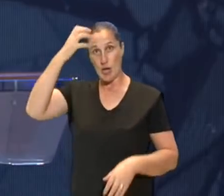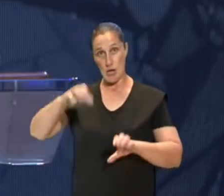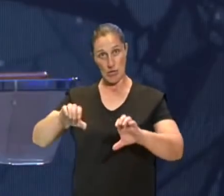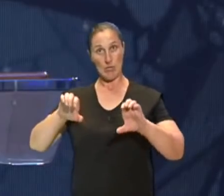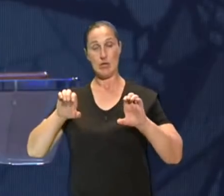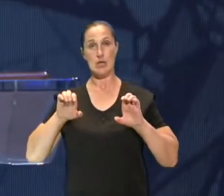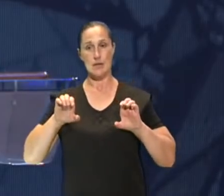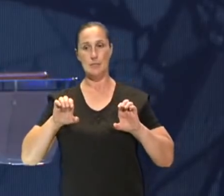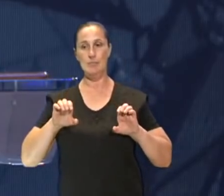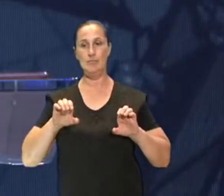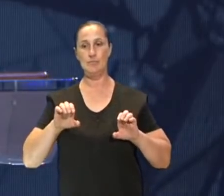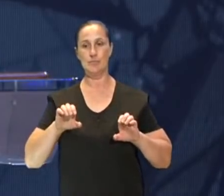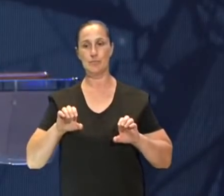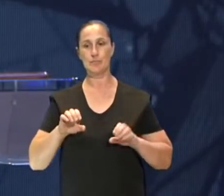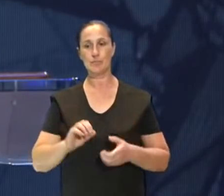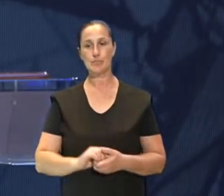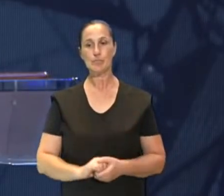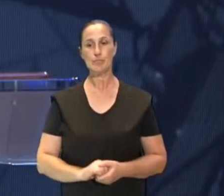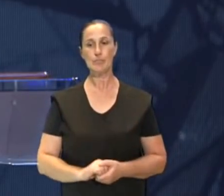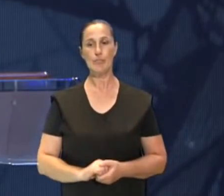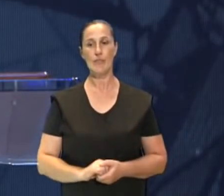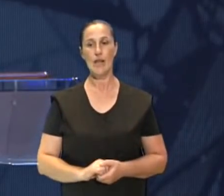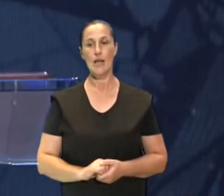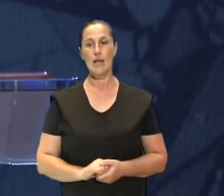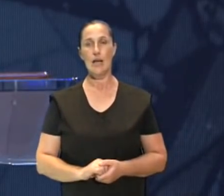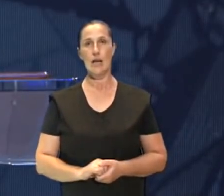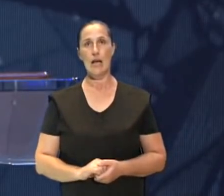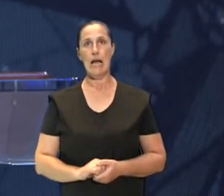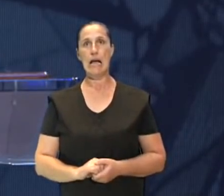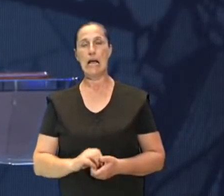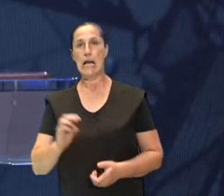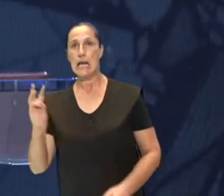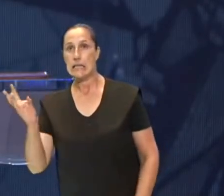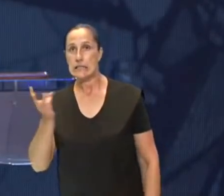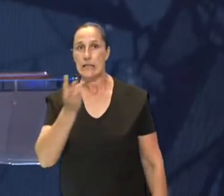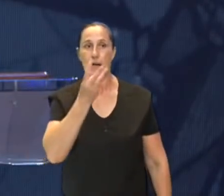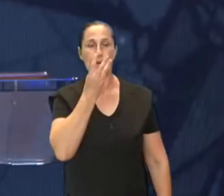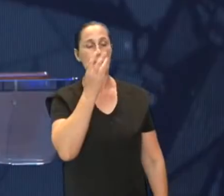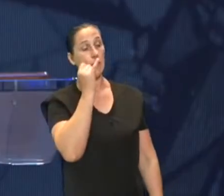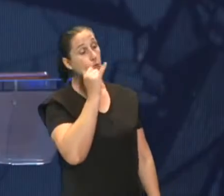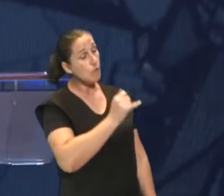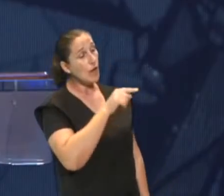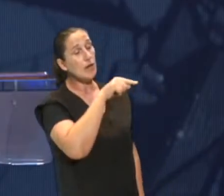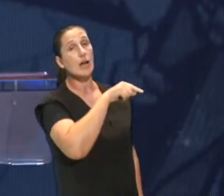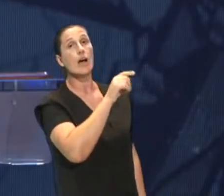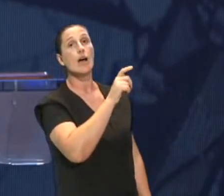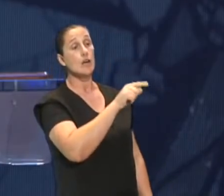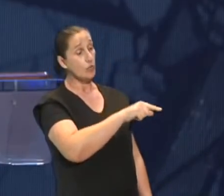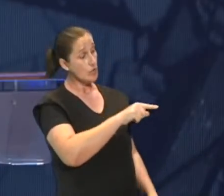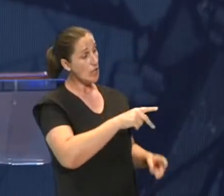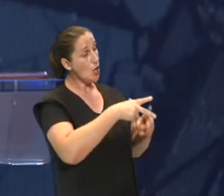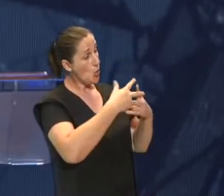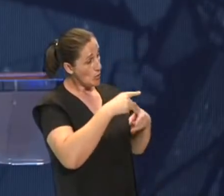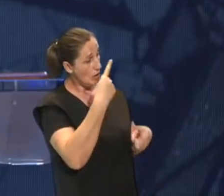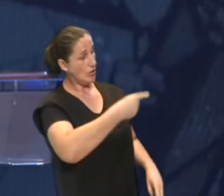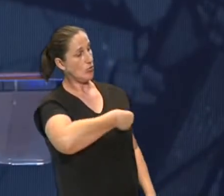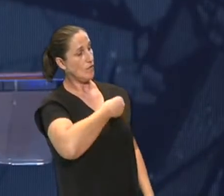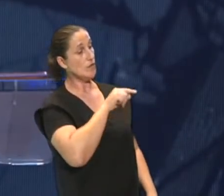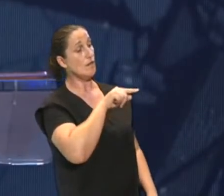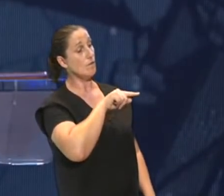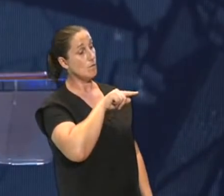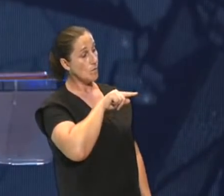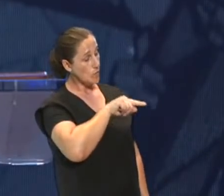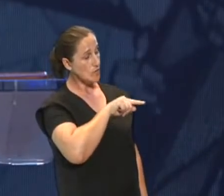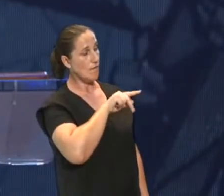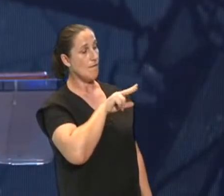ouve aqui, não é, essa palavra de que chega Isaías e diz para ele: olha, põe a sua casa em ordem, você vai morrer.